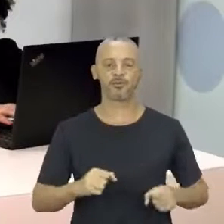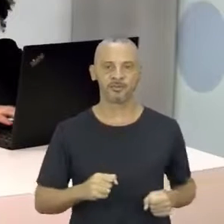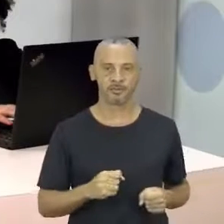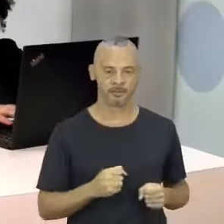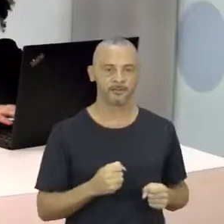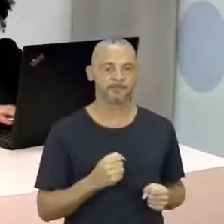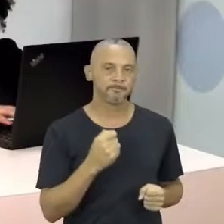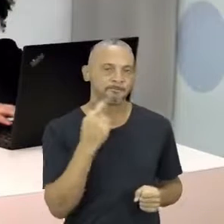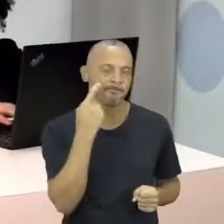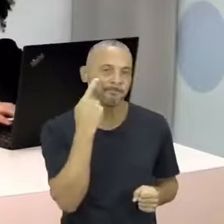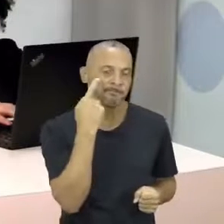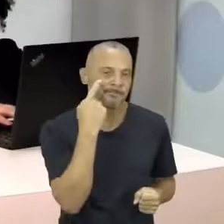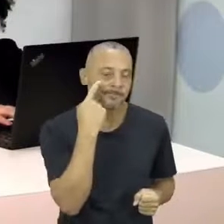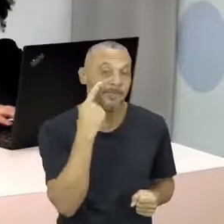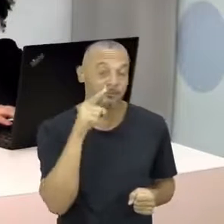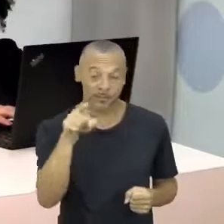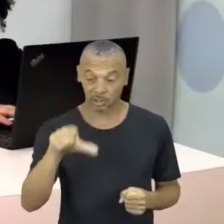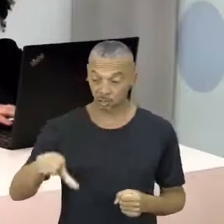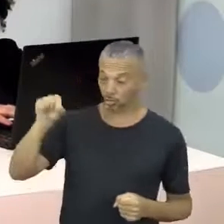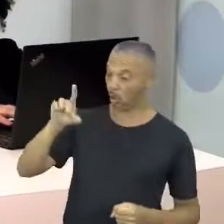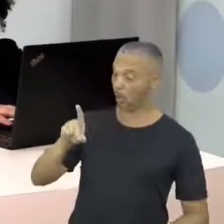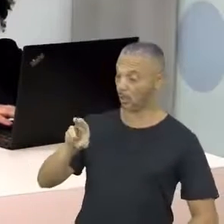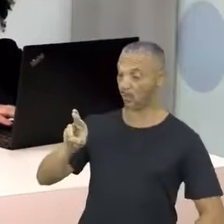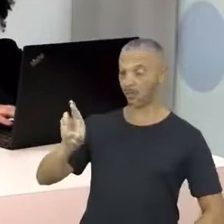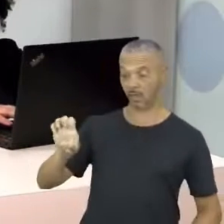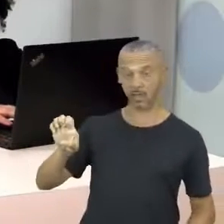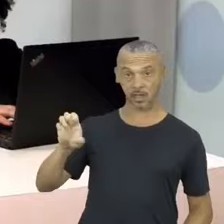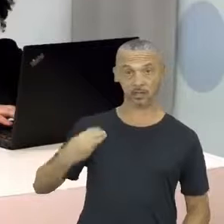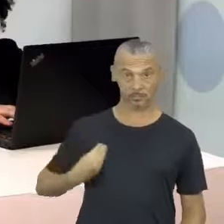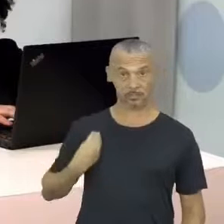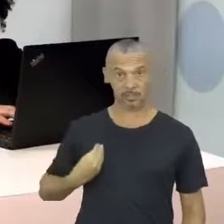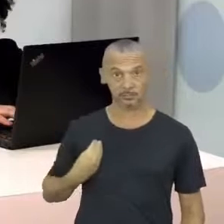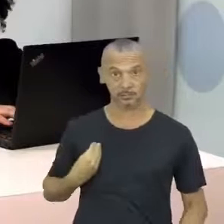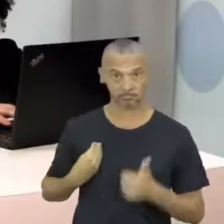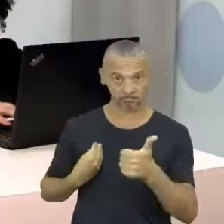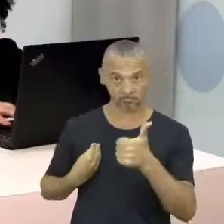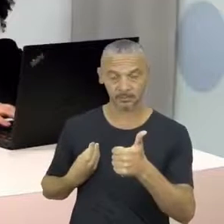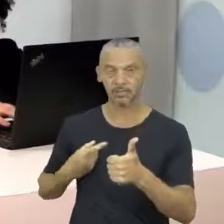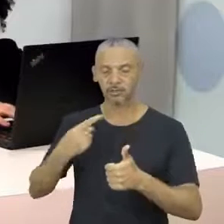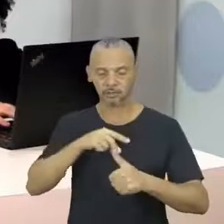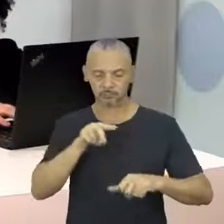você aponte a diretoria de ensino ao qual você quer participar, a gente vai